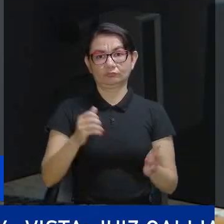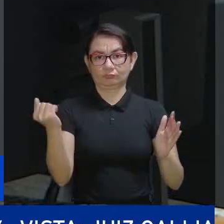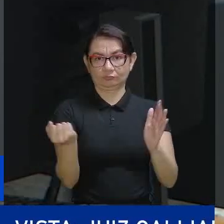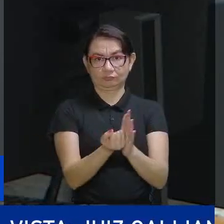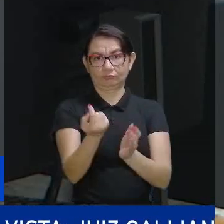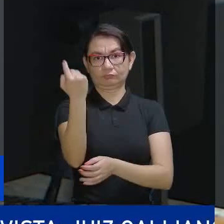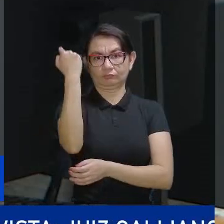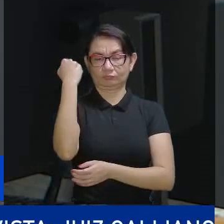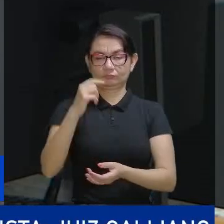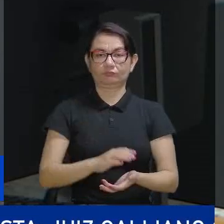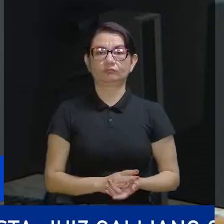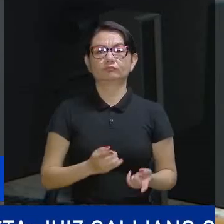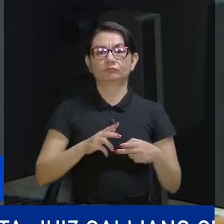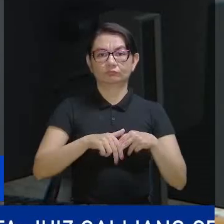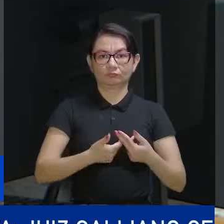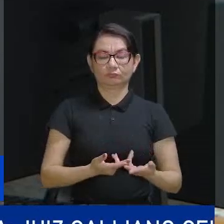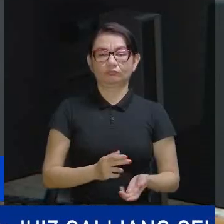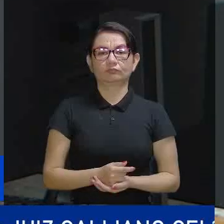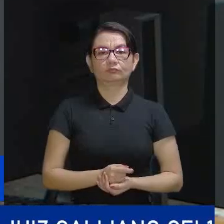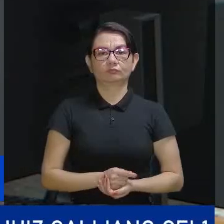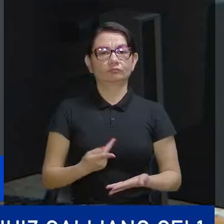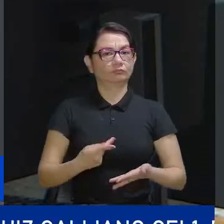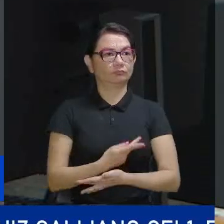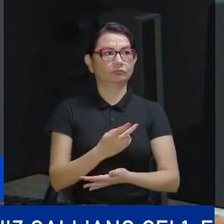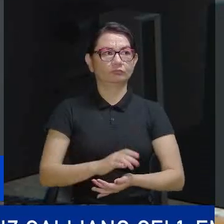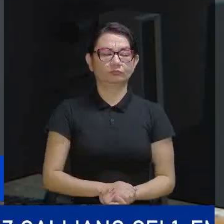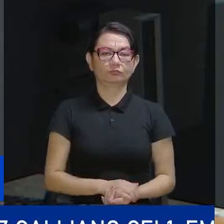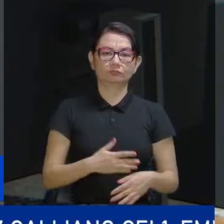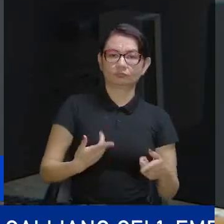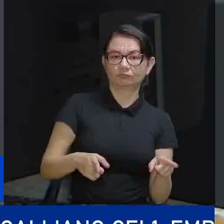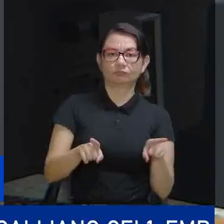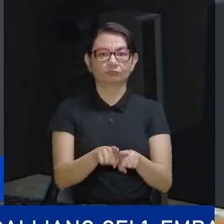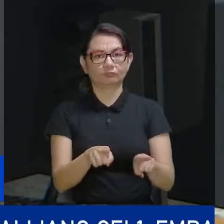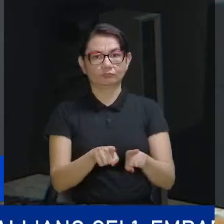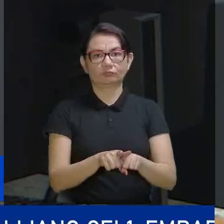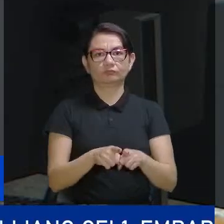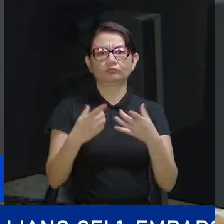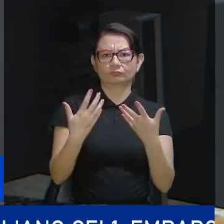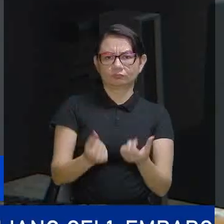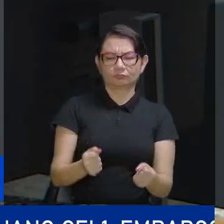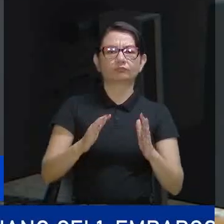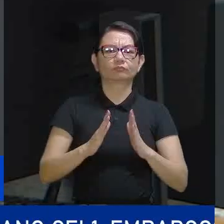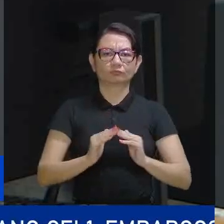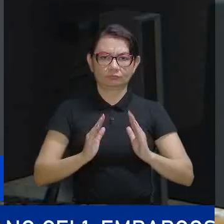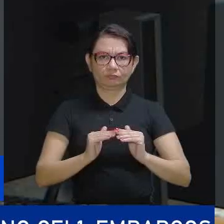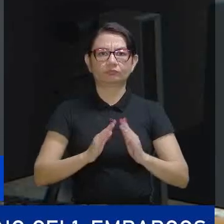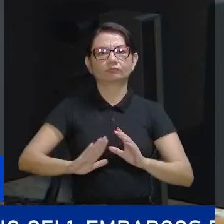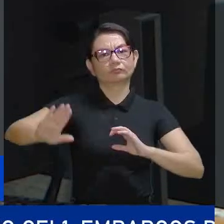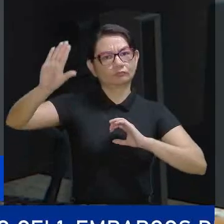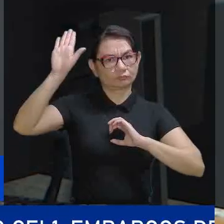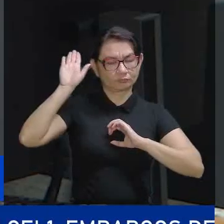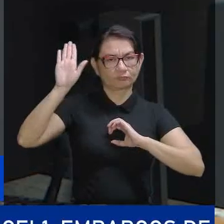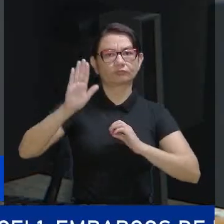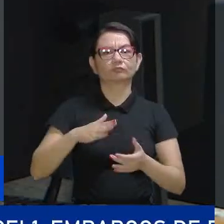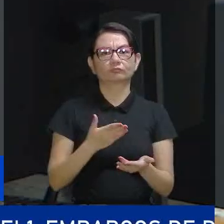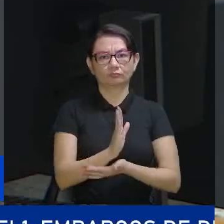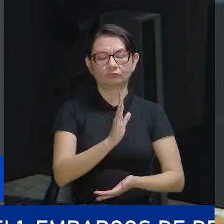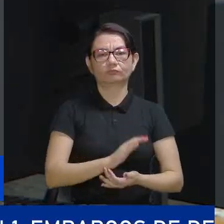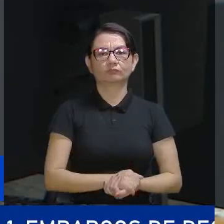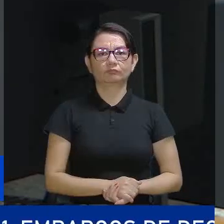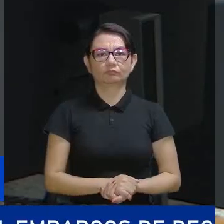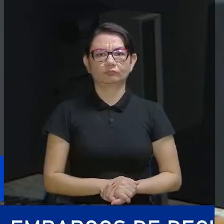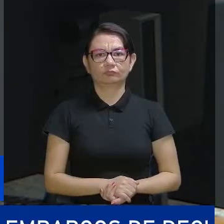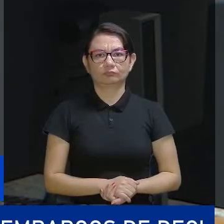se mostra determinante para o deslinde da causa, notadamente porque houve indeferimento do pedido da candidatura referente à senhora Maria das Neves Pinho